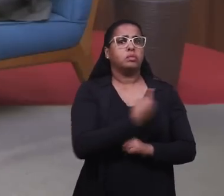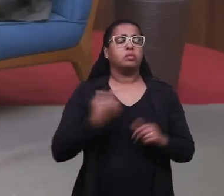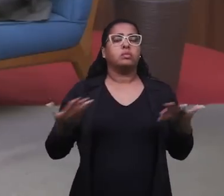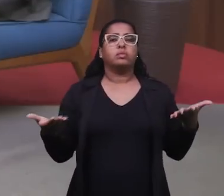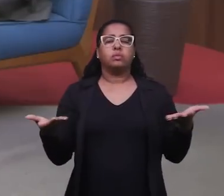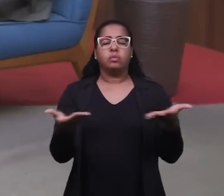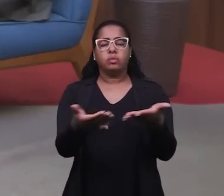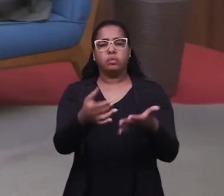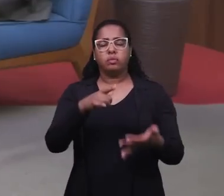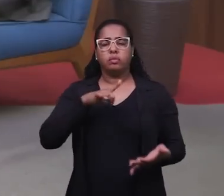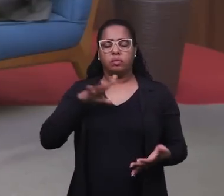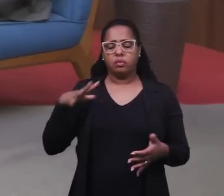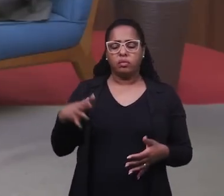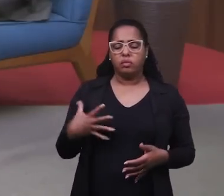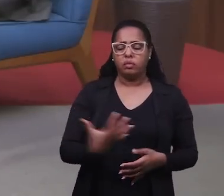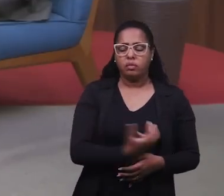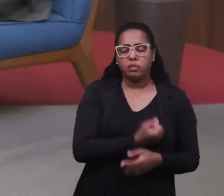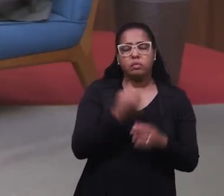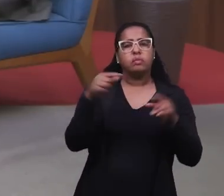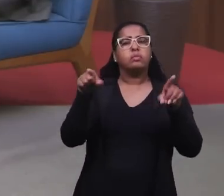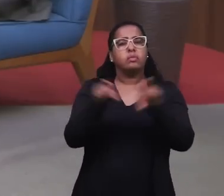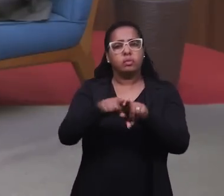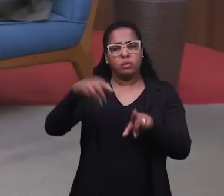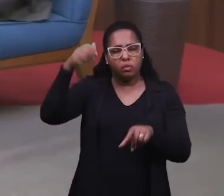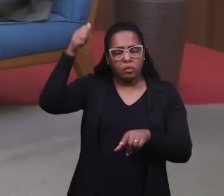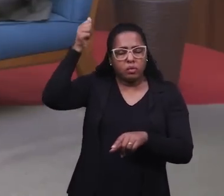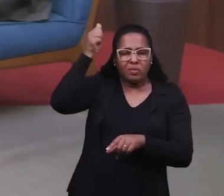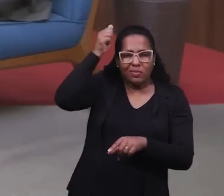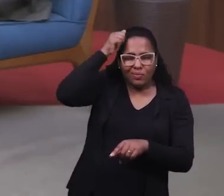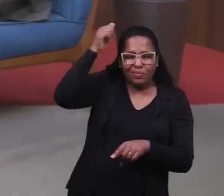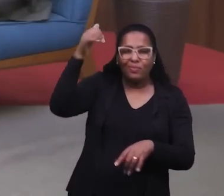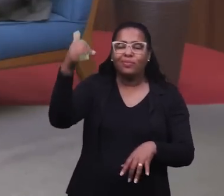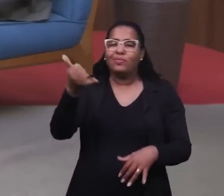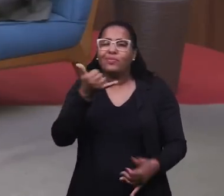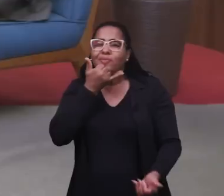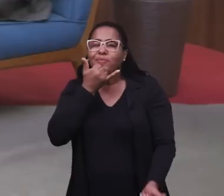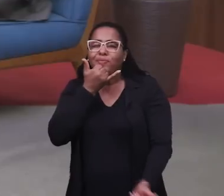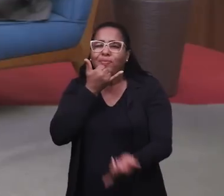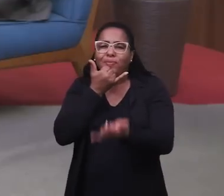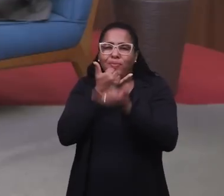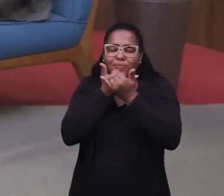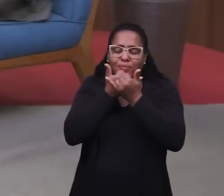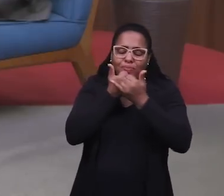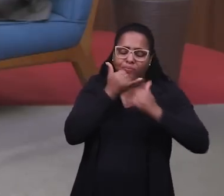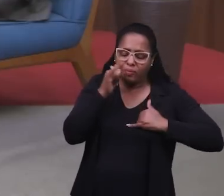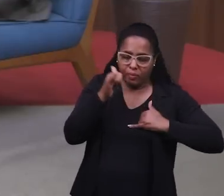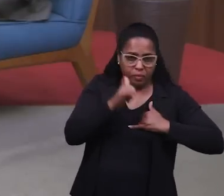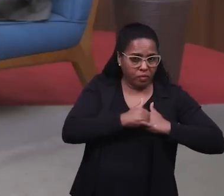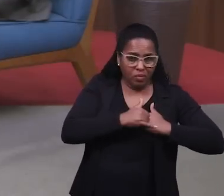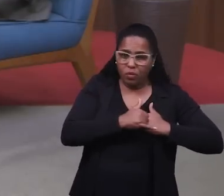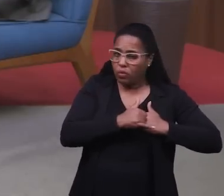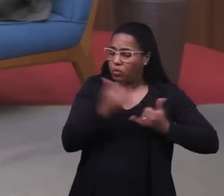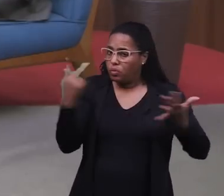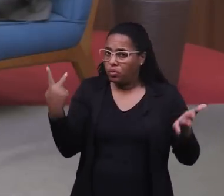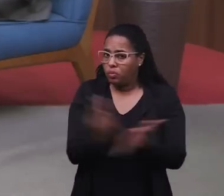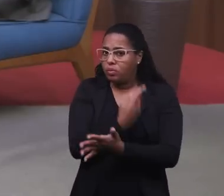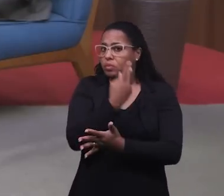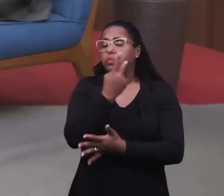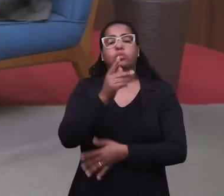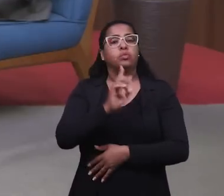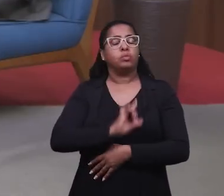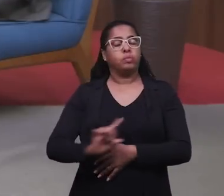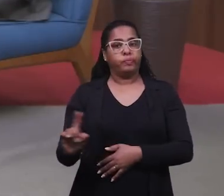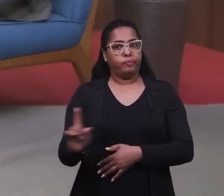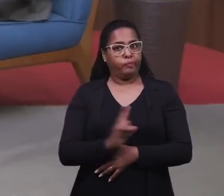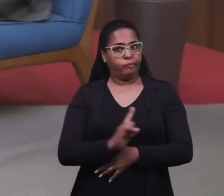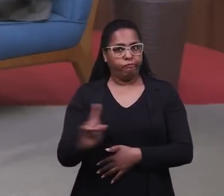nós temos de salvação, de arrependimento, perdão de pecados, não mais existirá.